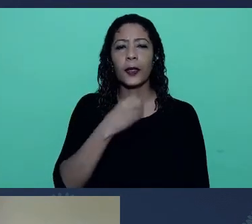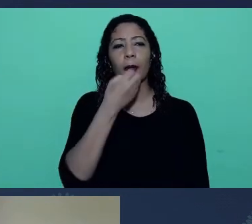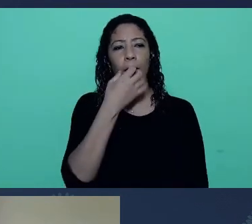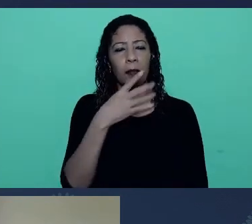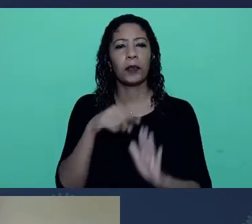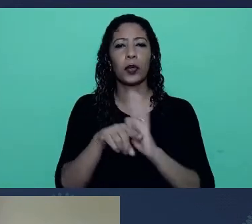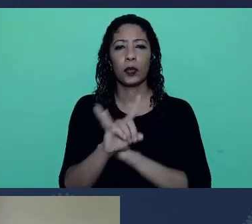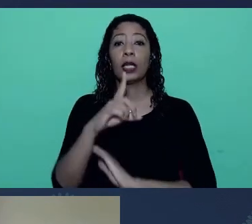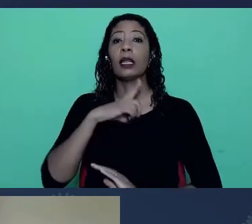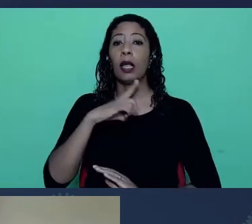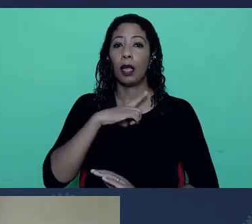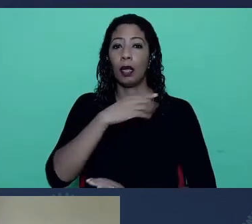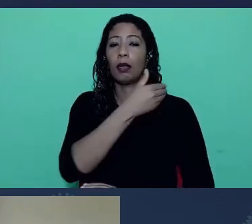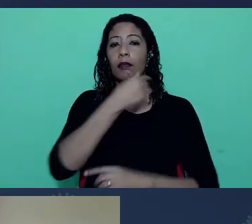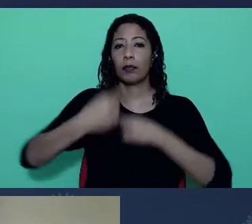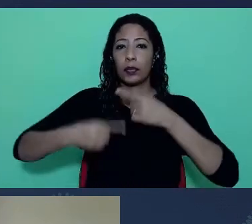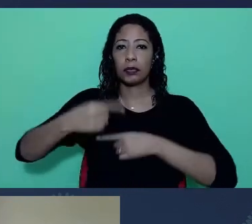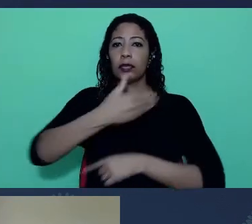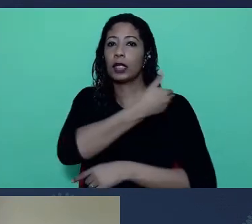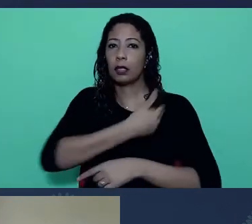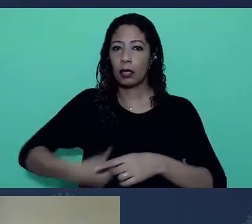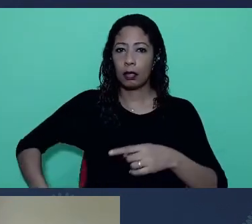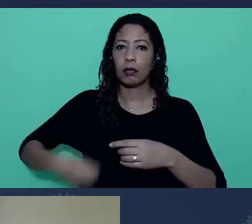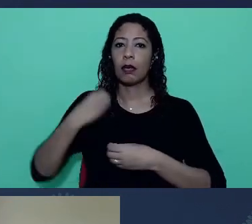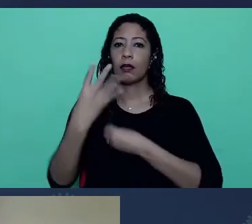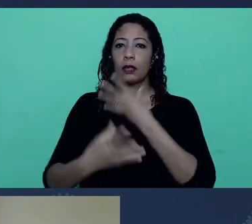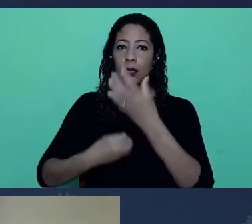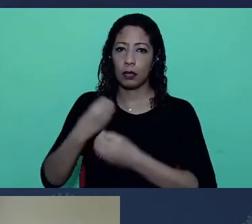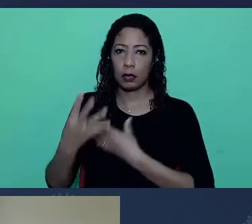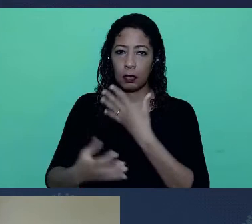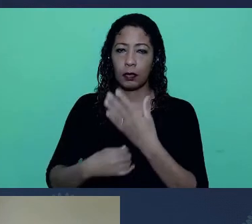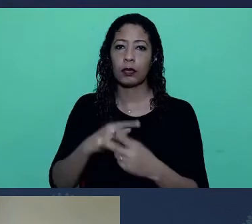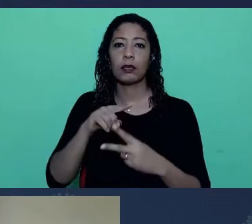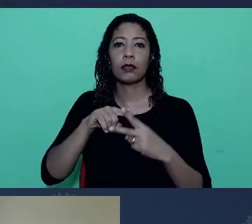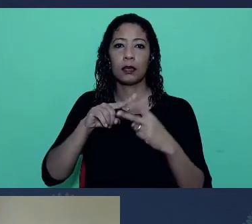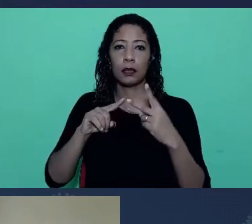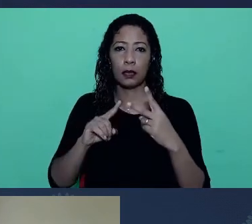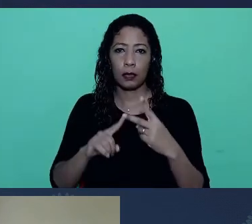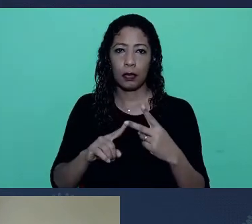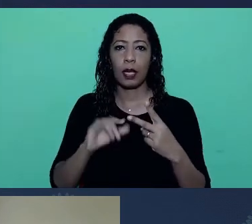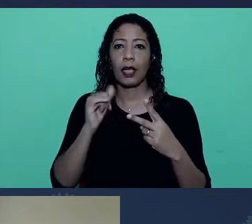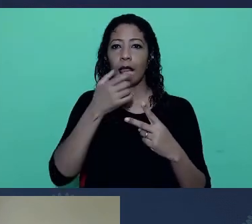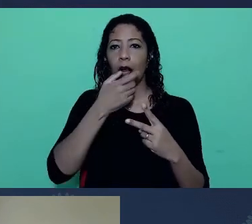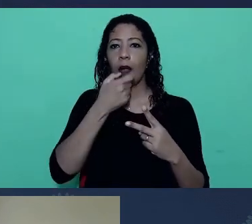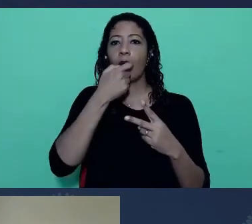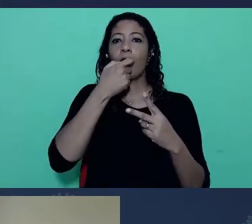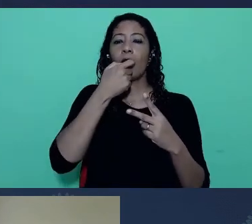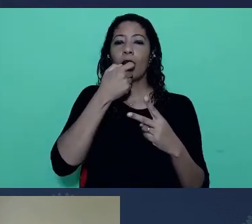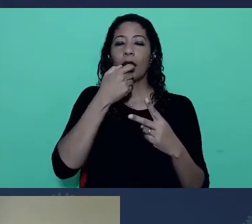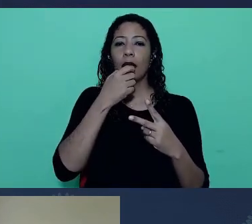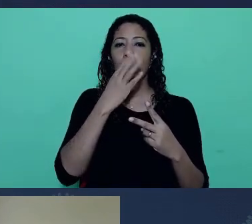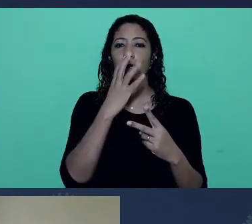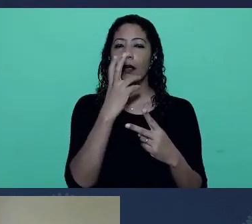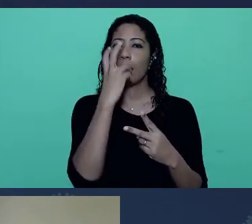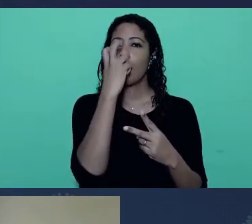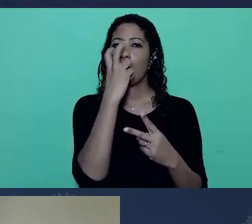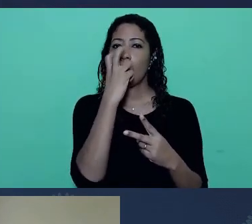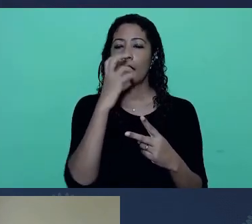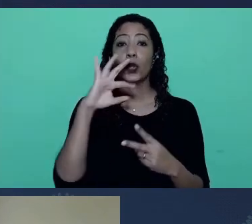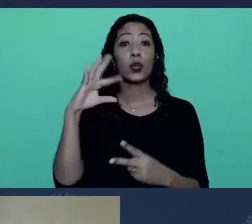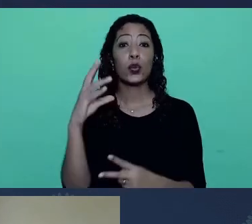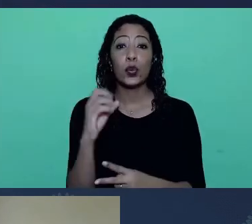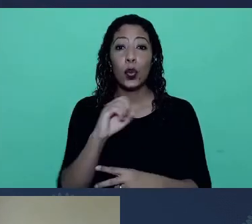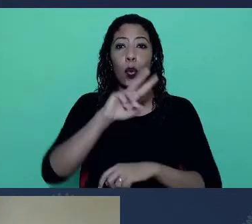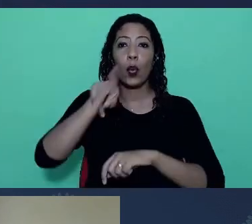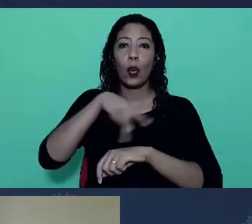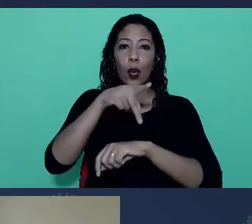de medicação, corticoide inalado e beta-2 de curtação, todo brasileiro tem direito, ou melhor,